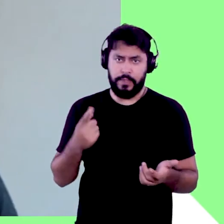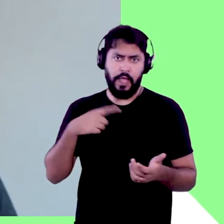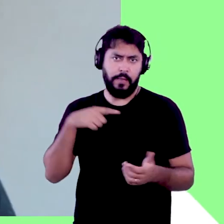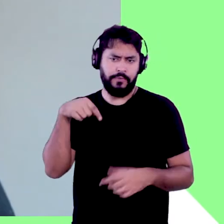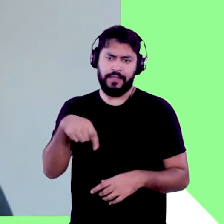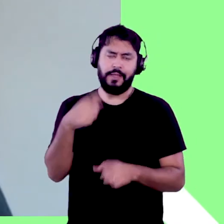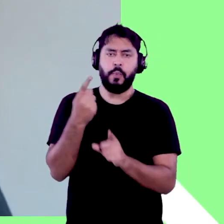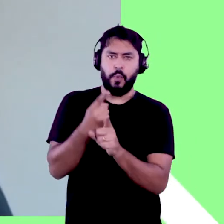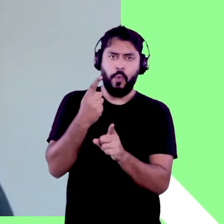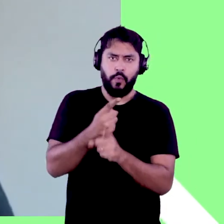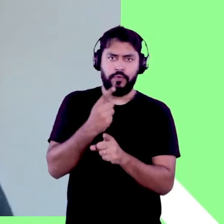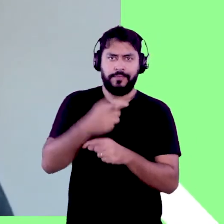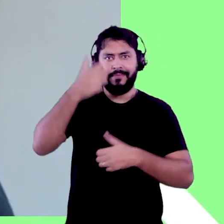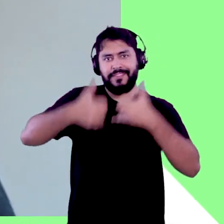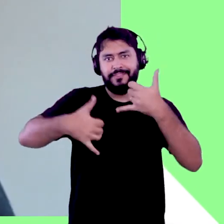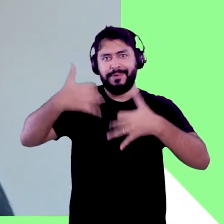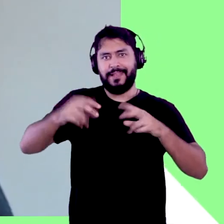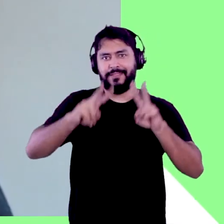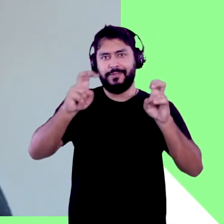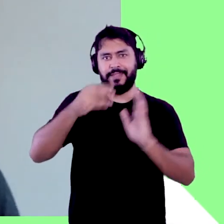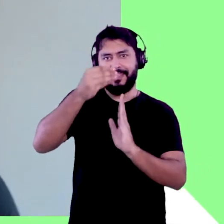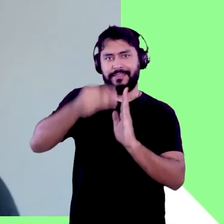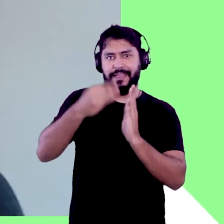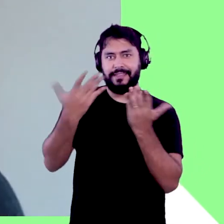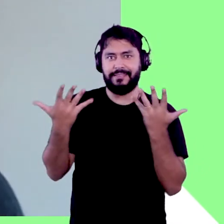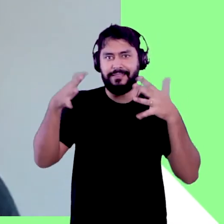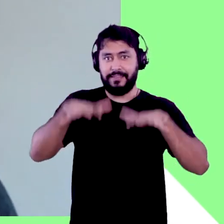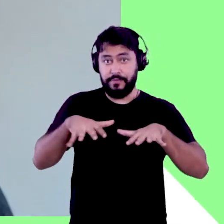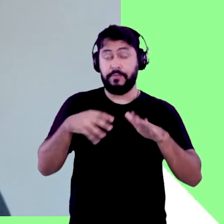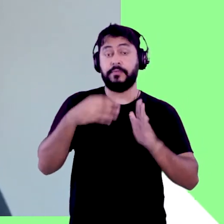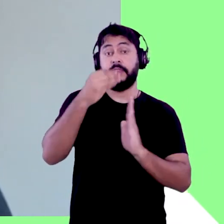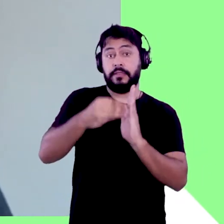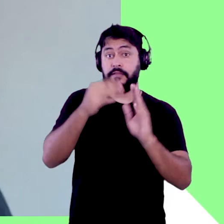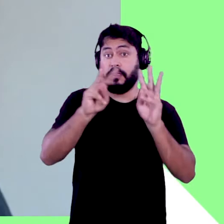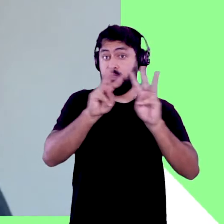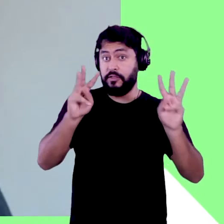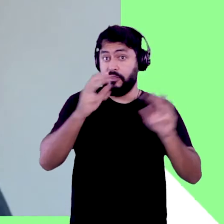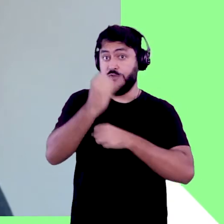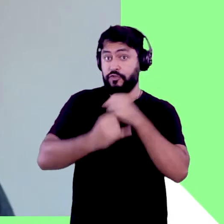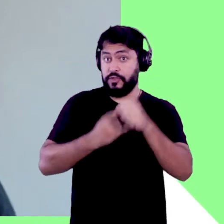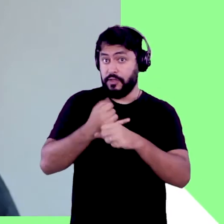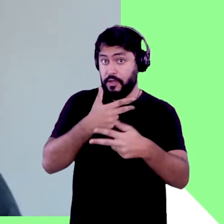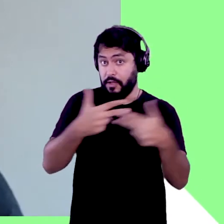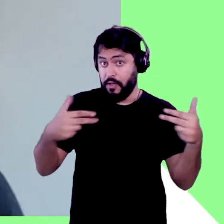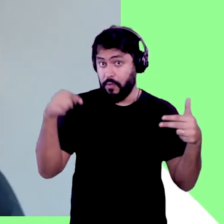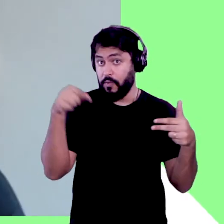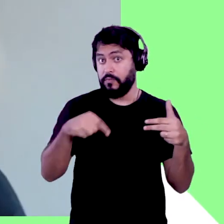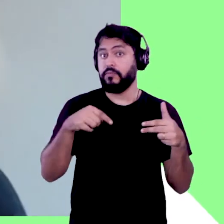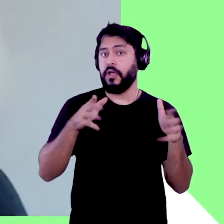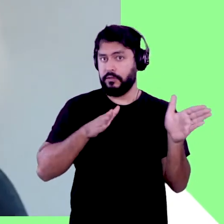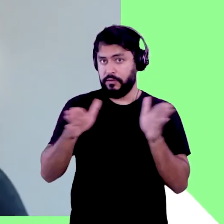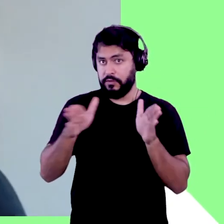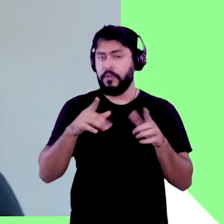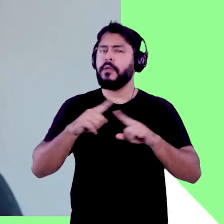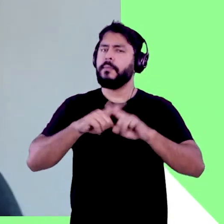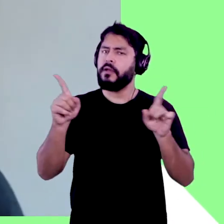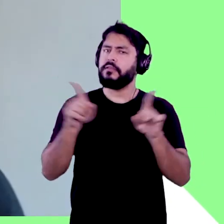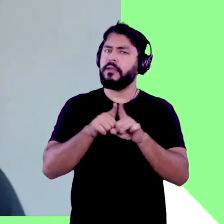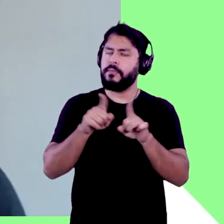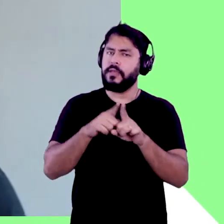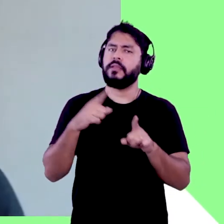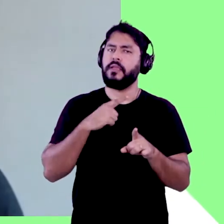aqui para falar de design acessível, né, design digital acessível, mas você está trazendo aspectos que são outros de